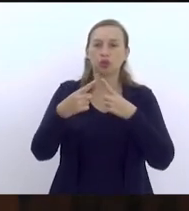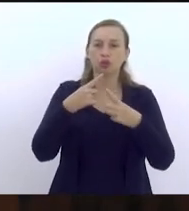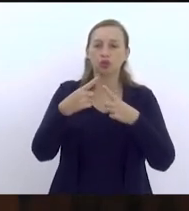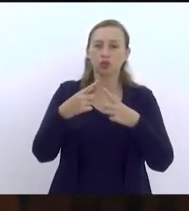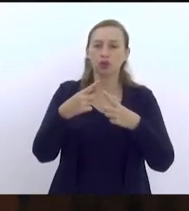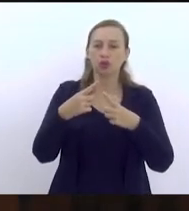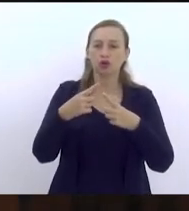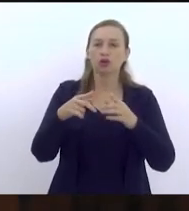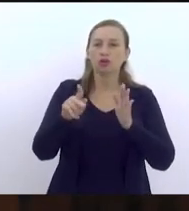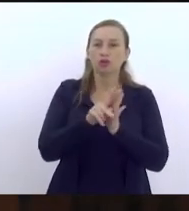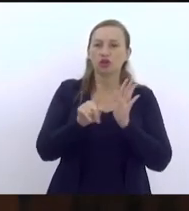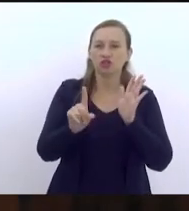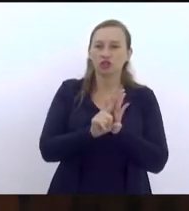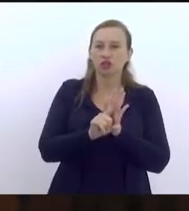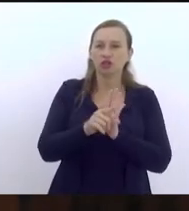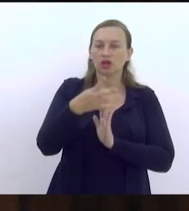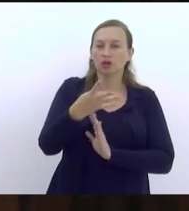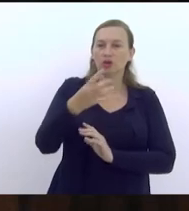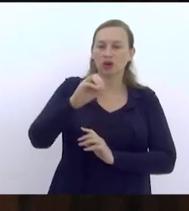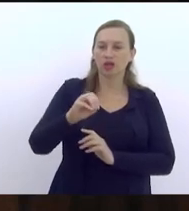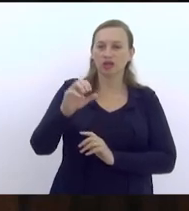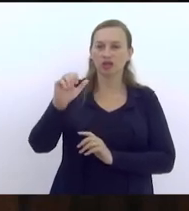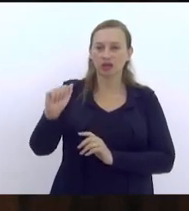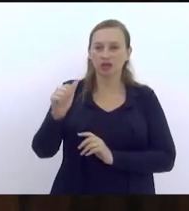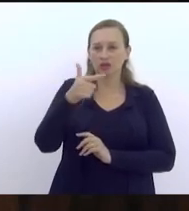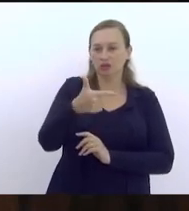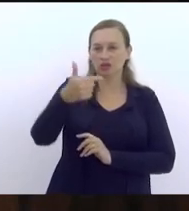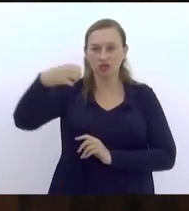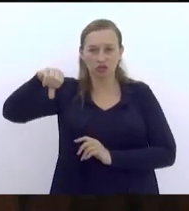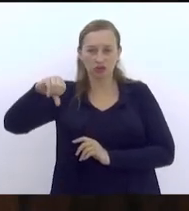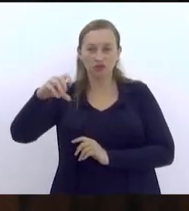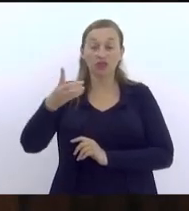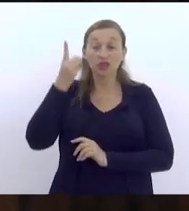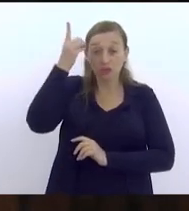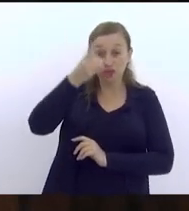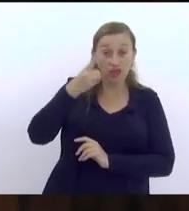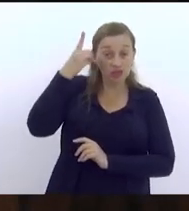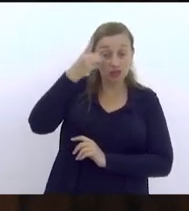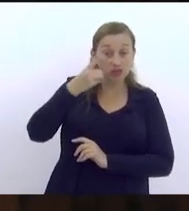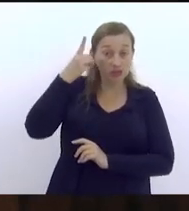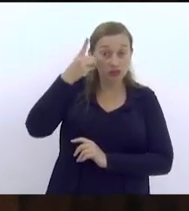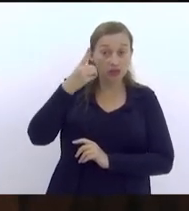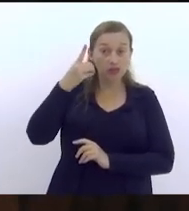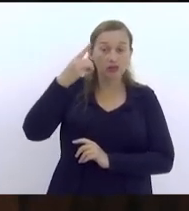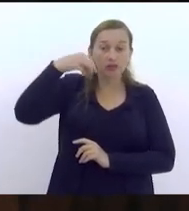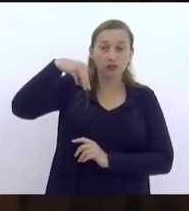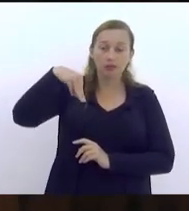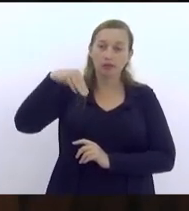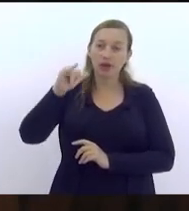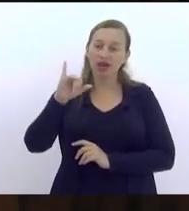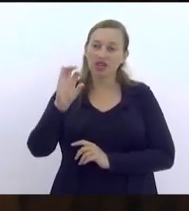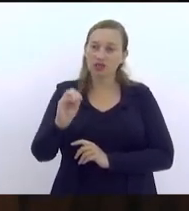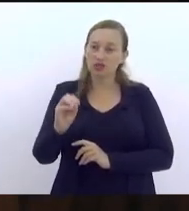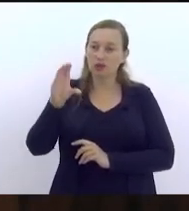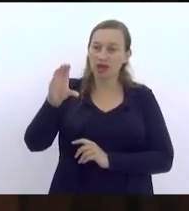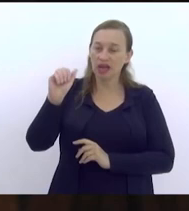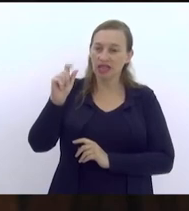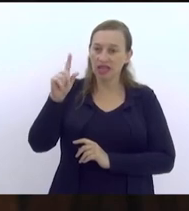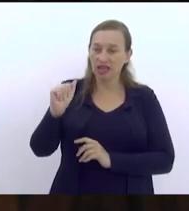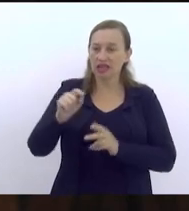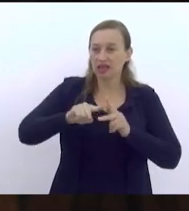do vencido. Projeto de lei 40/2019, de autoria do deputado Márcio Canella, que altera a